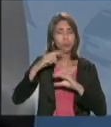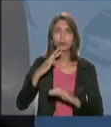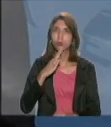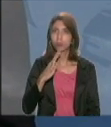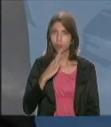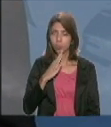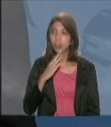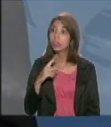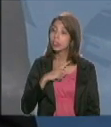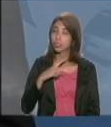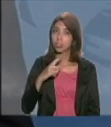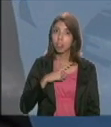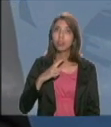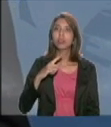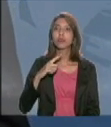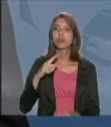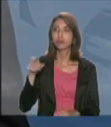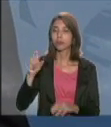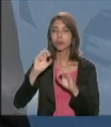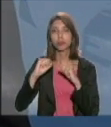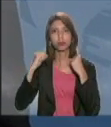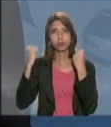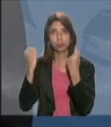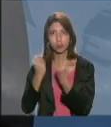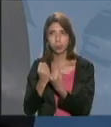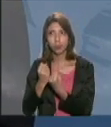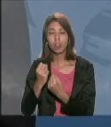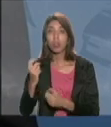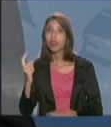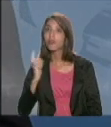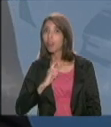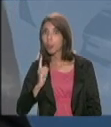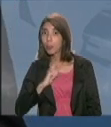inteiro. E você tem um estádio em que